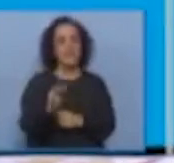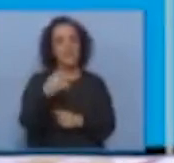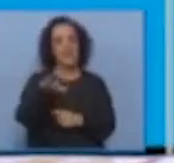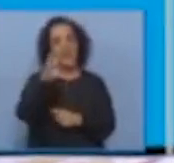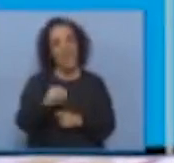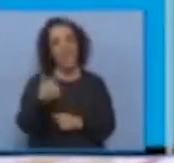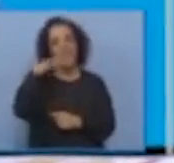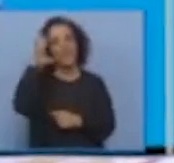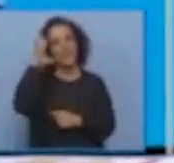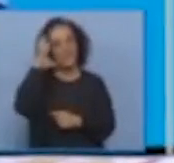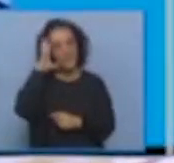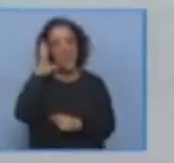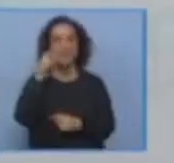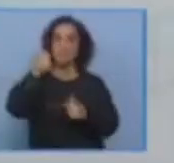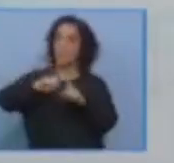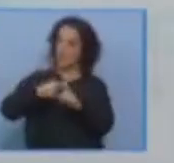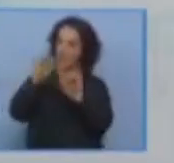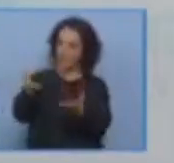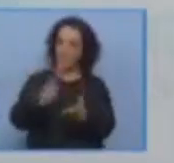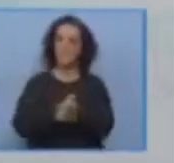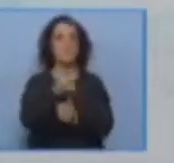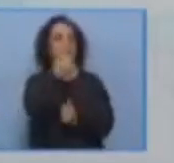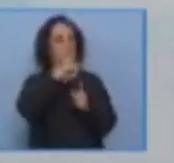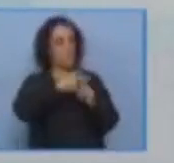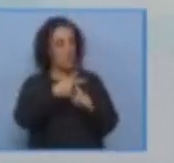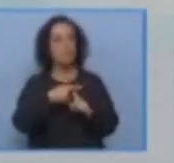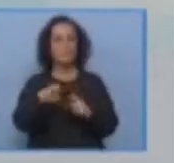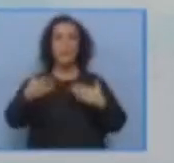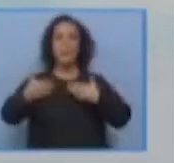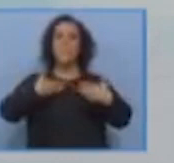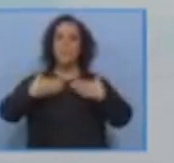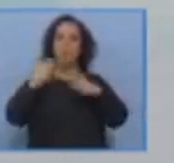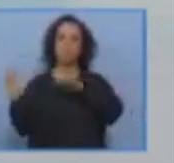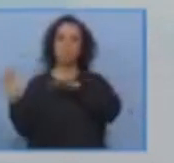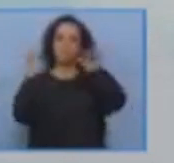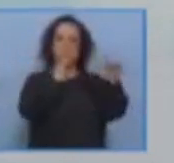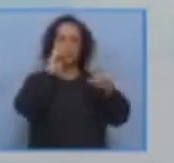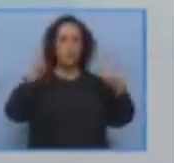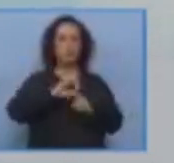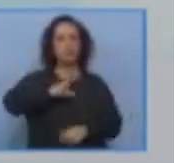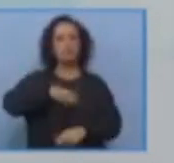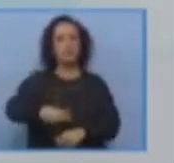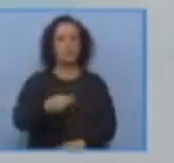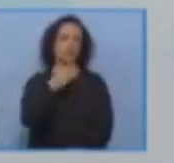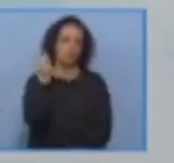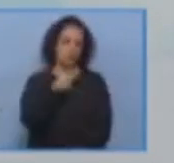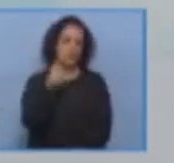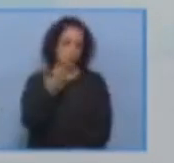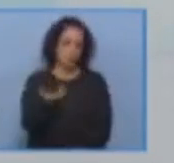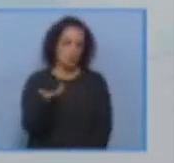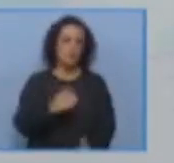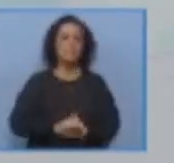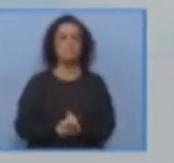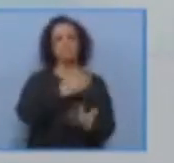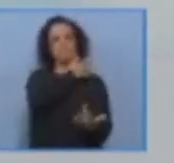ano, desde ano, já. Está aí o Panamá, Jornadas Mundiais da Juventude, é um longo caminho que a